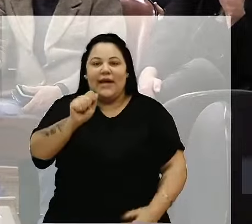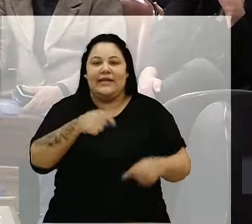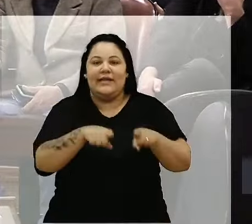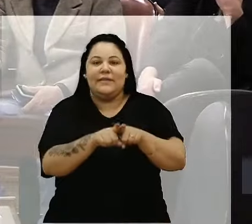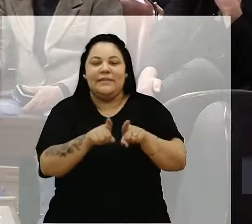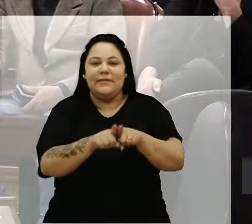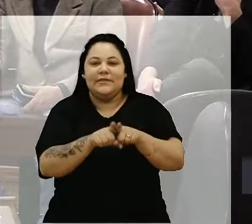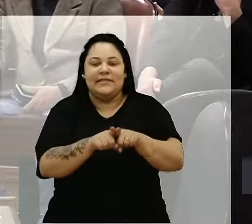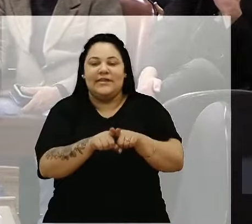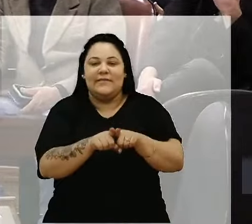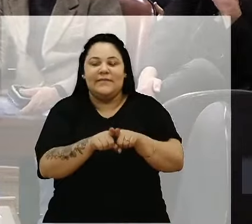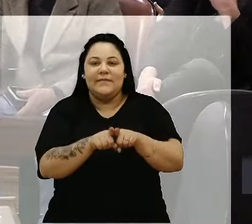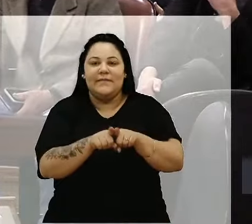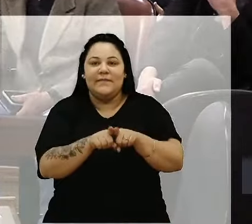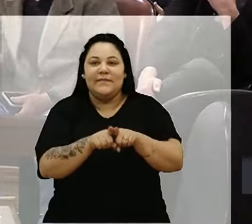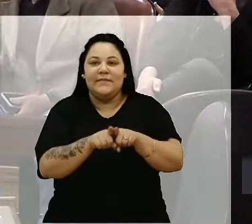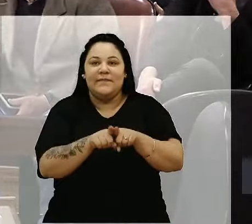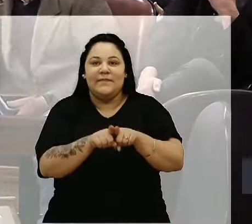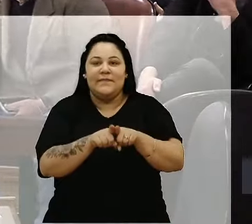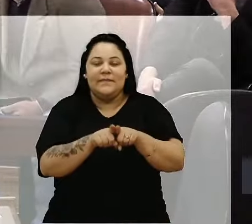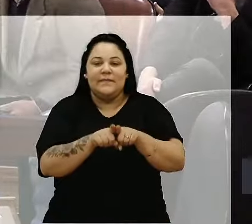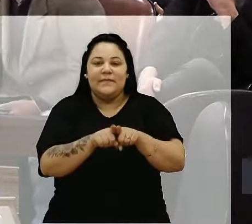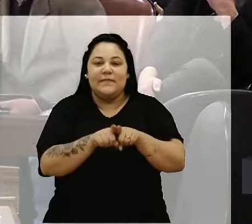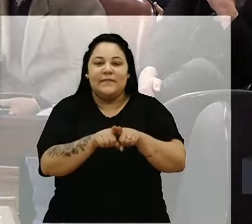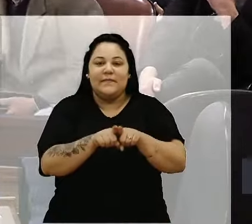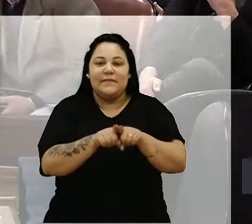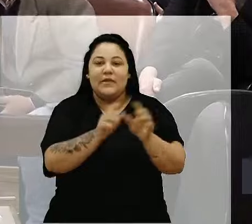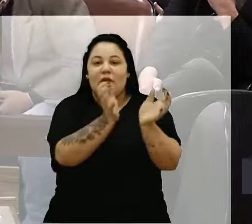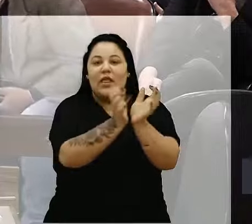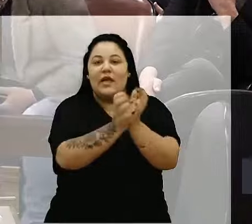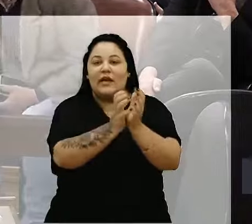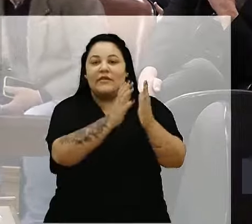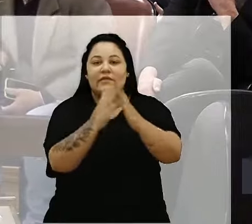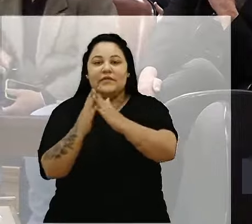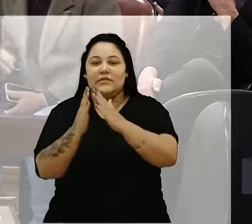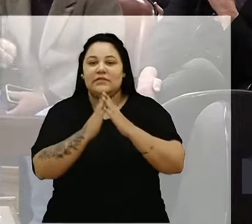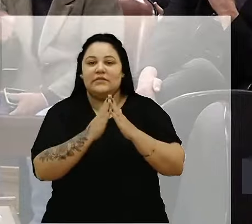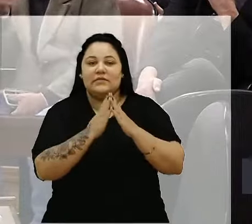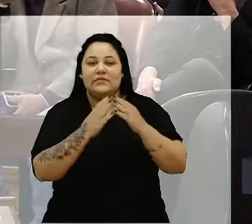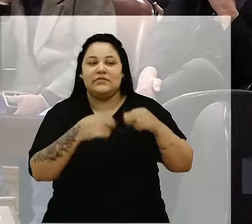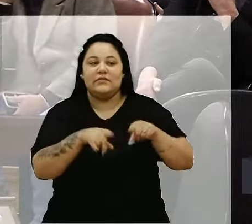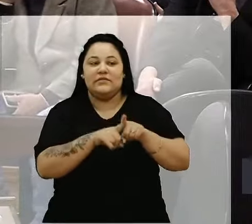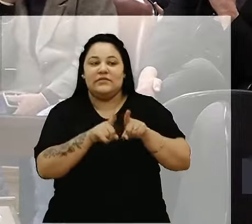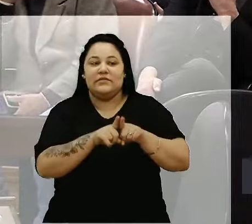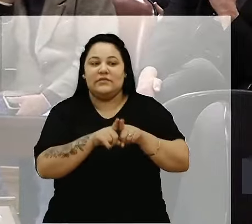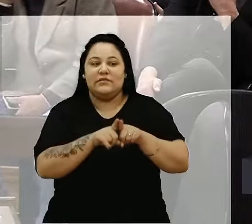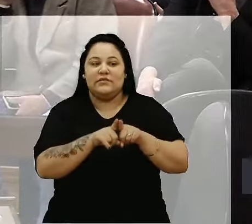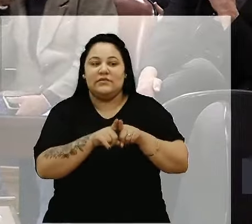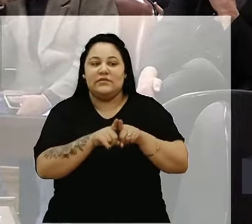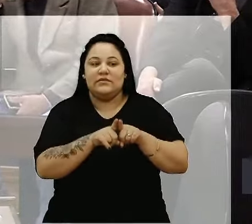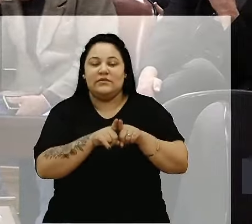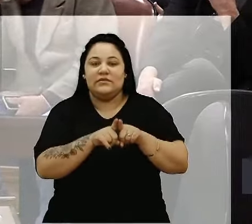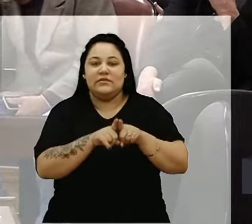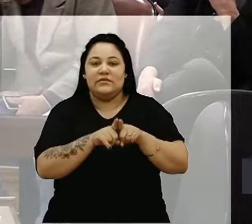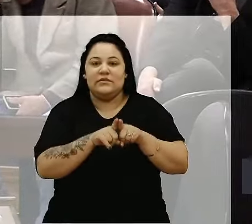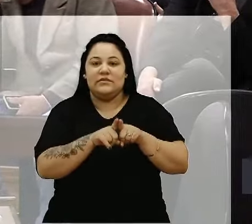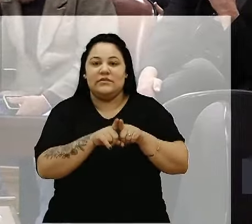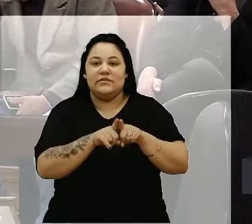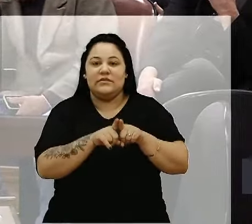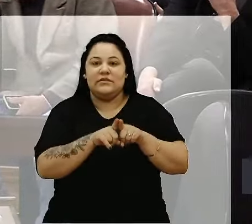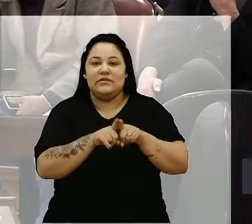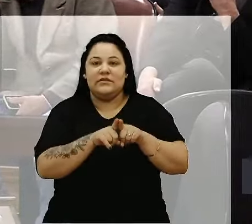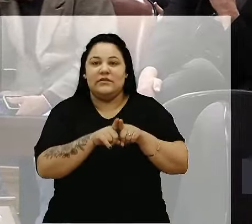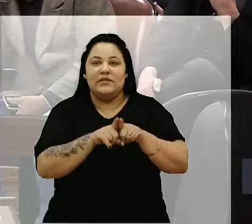Odilza Souza da Rosa, colega e vizinha. A Catiane Reck e a Elisângela Moraes da Silva são